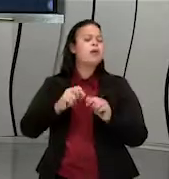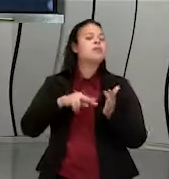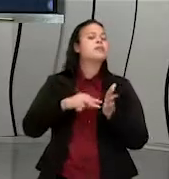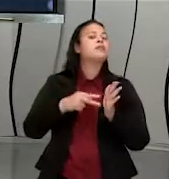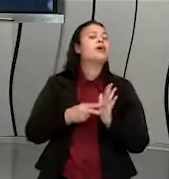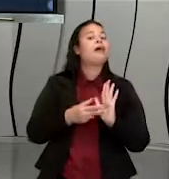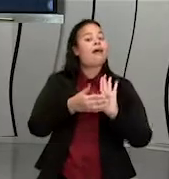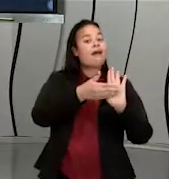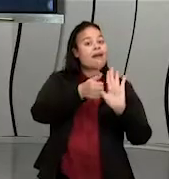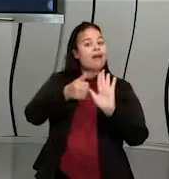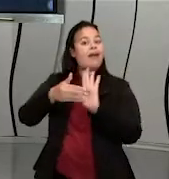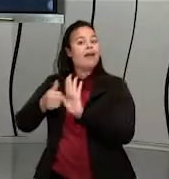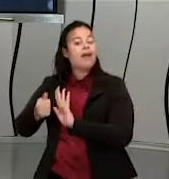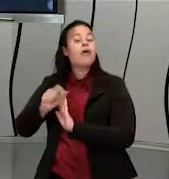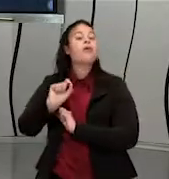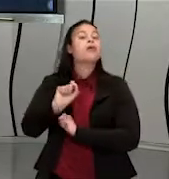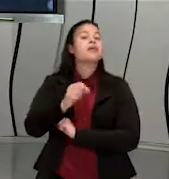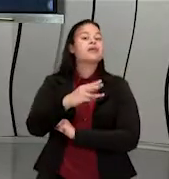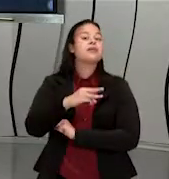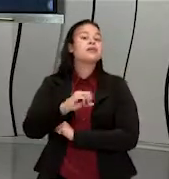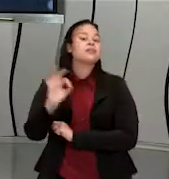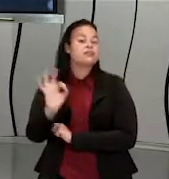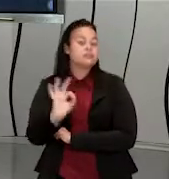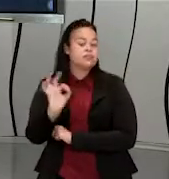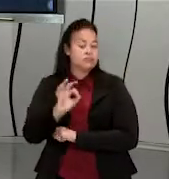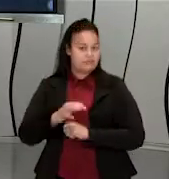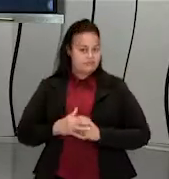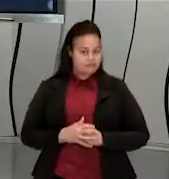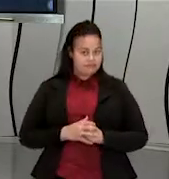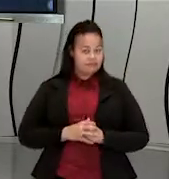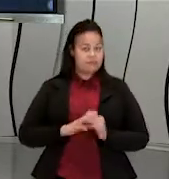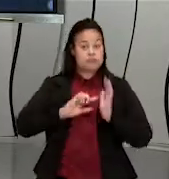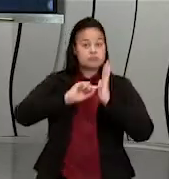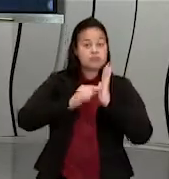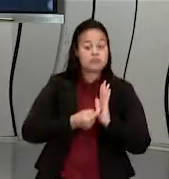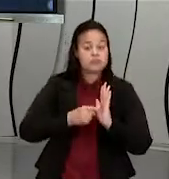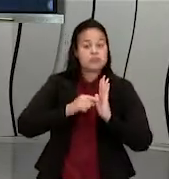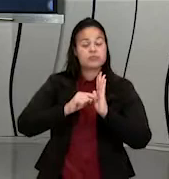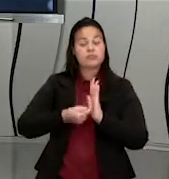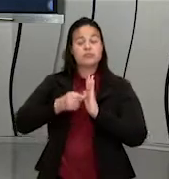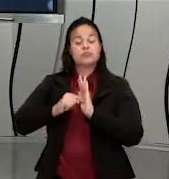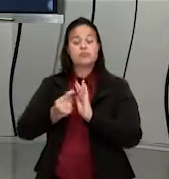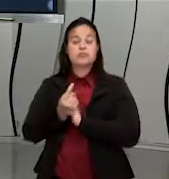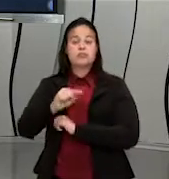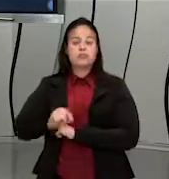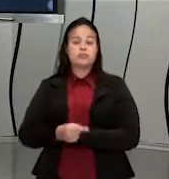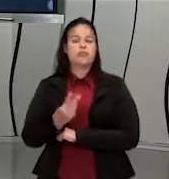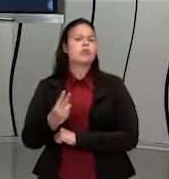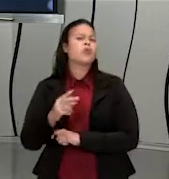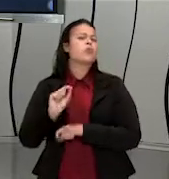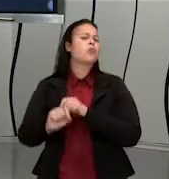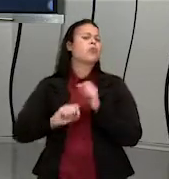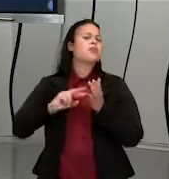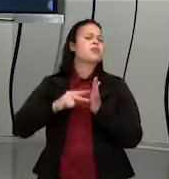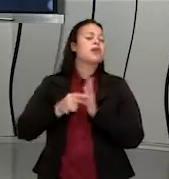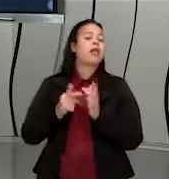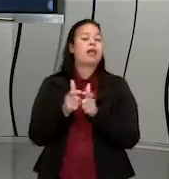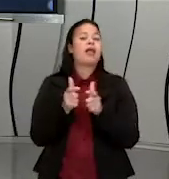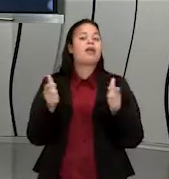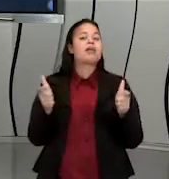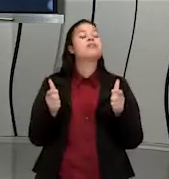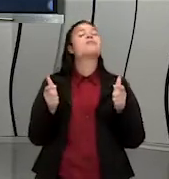estou tirando 30%. Vou multiplicar por 1,2, que quer dizer isso? Eu estou